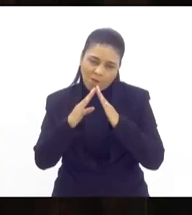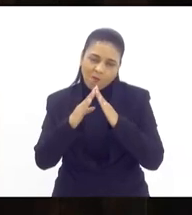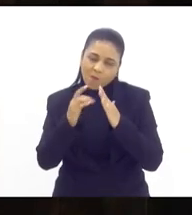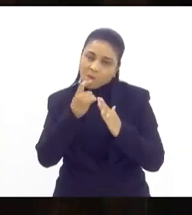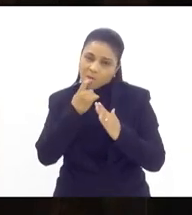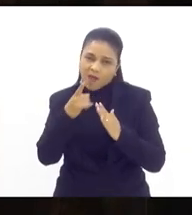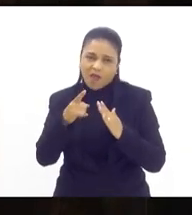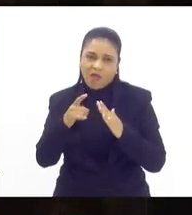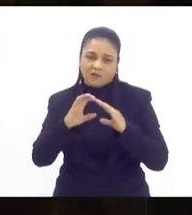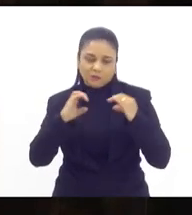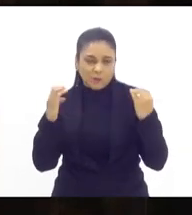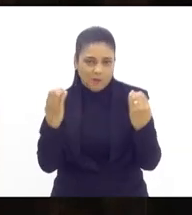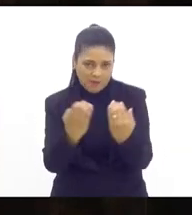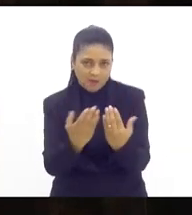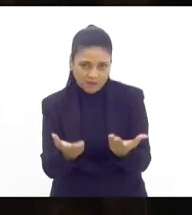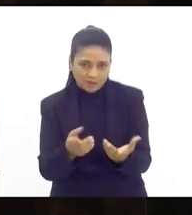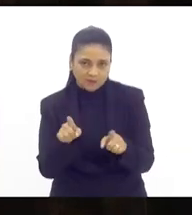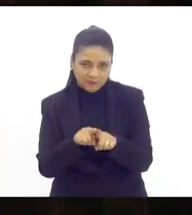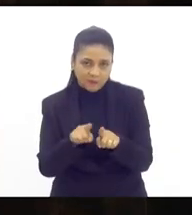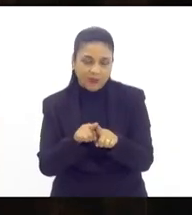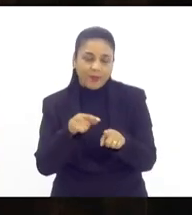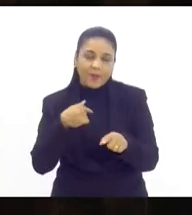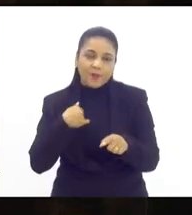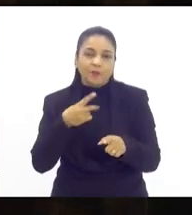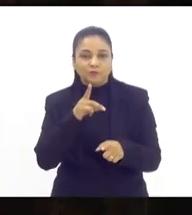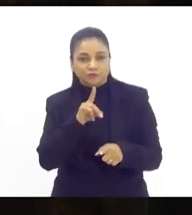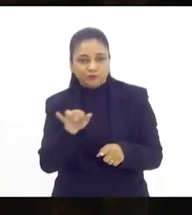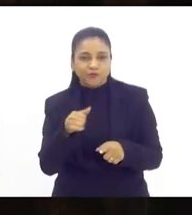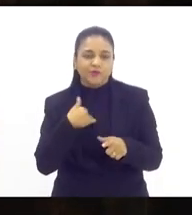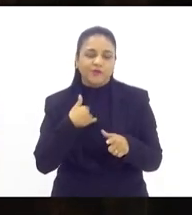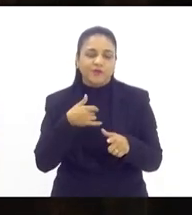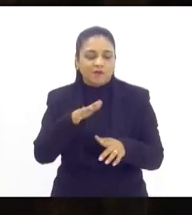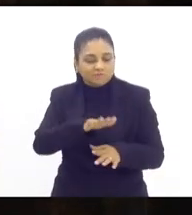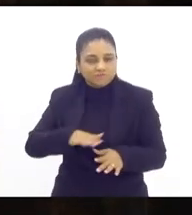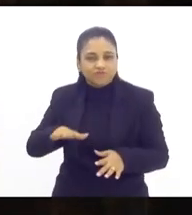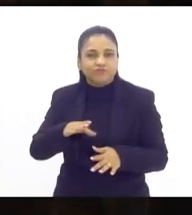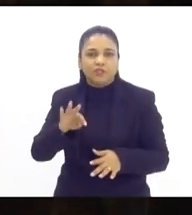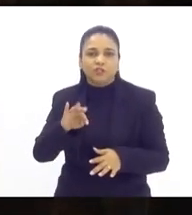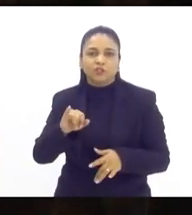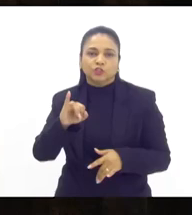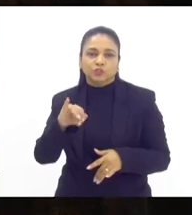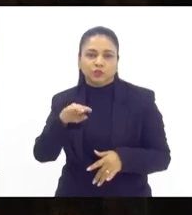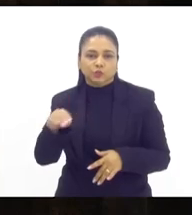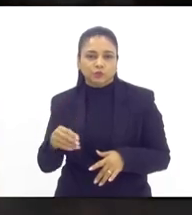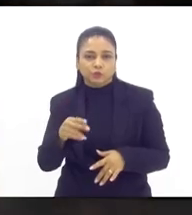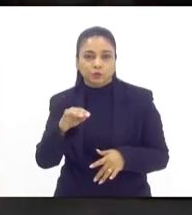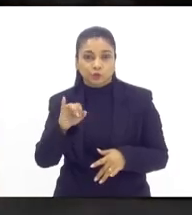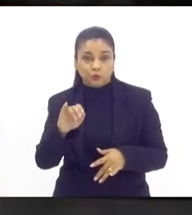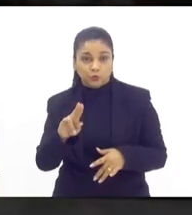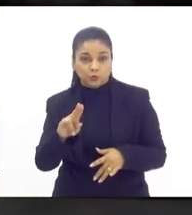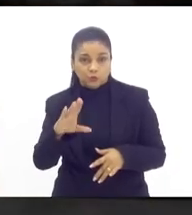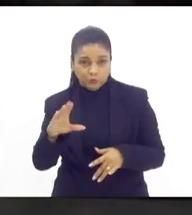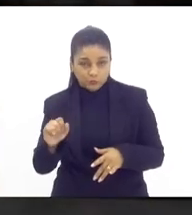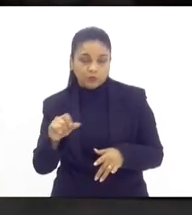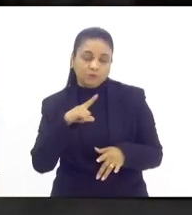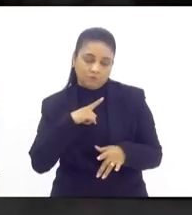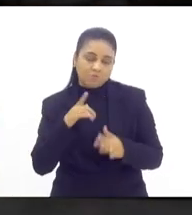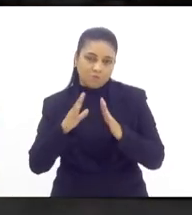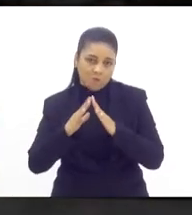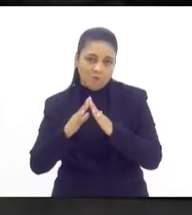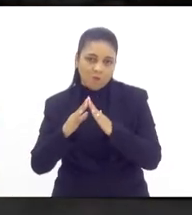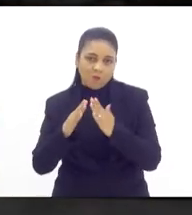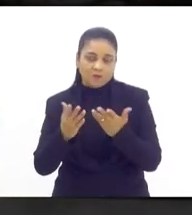ou já foi ou vai ser um dia morador ali da grande Tijuca né Às vezes as pessoas falarem aqui é